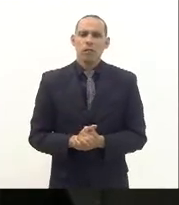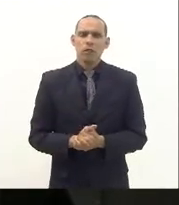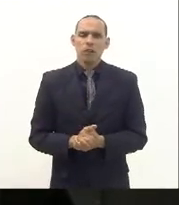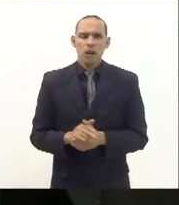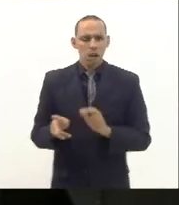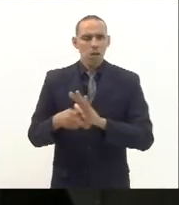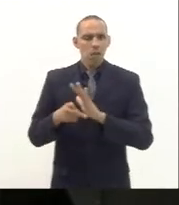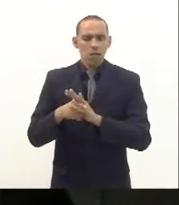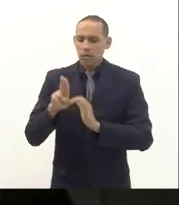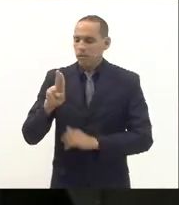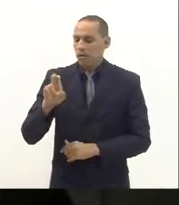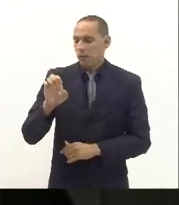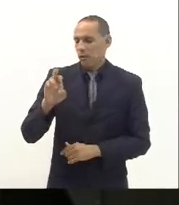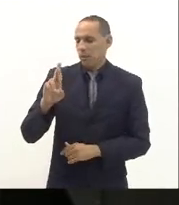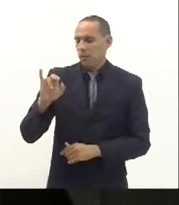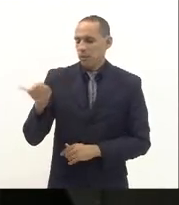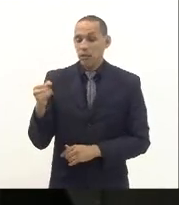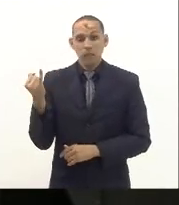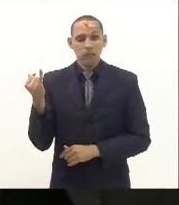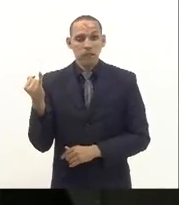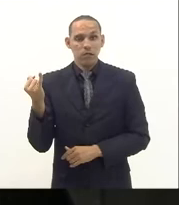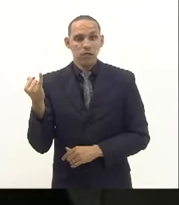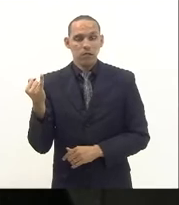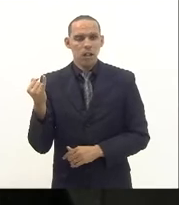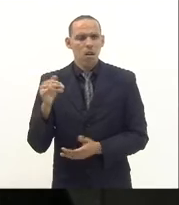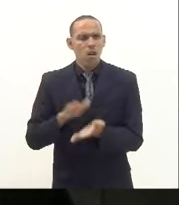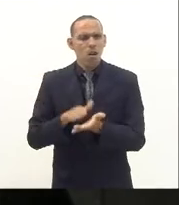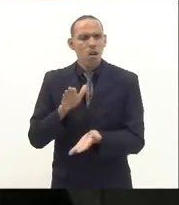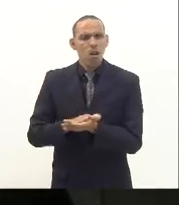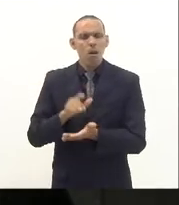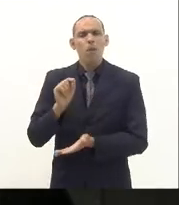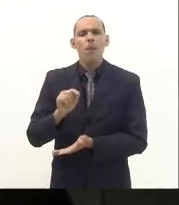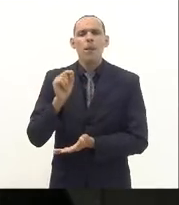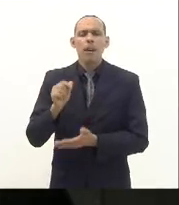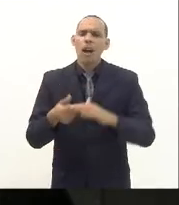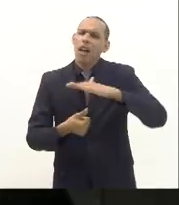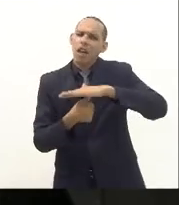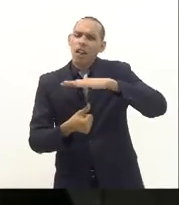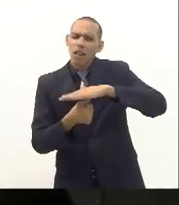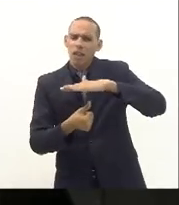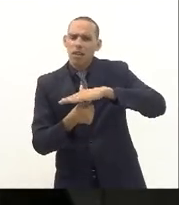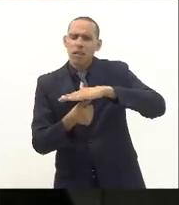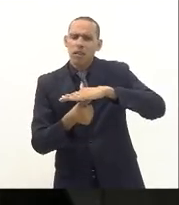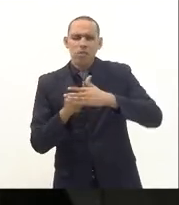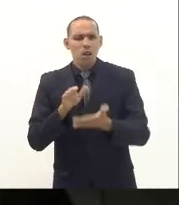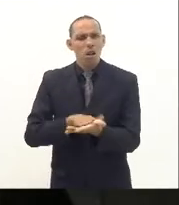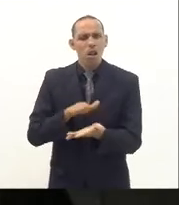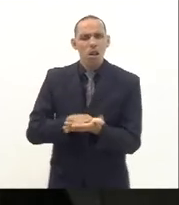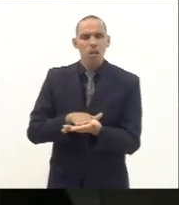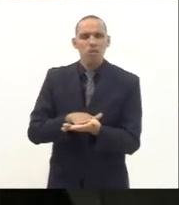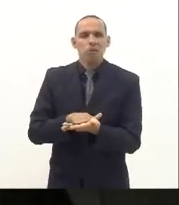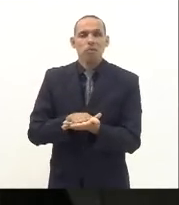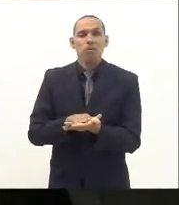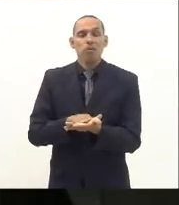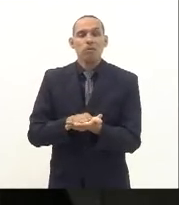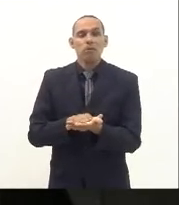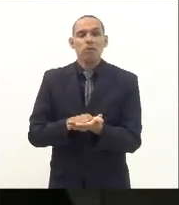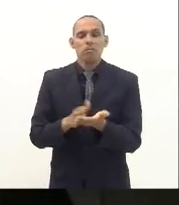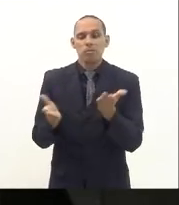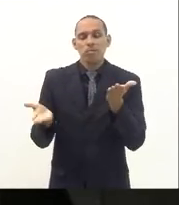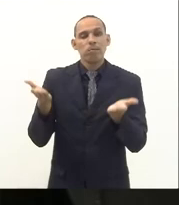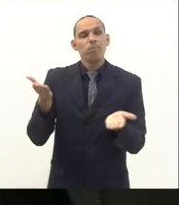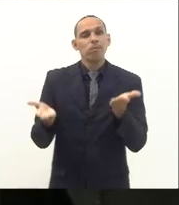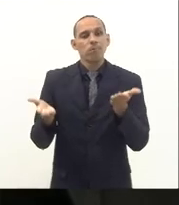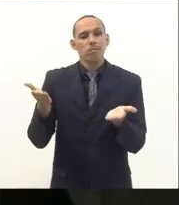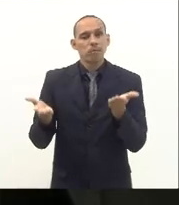funcional da UERJ estaria cobrando da Reitoria e a equiparação